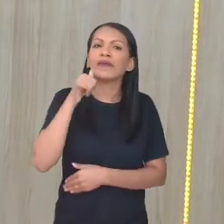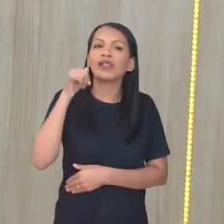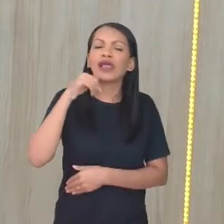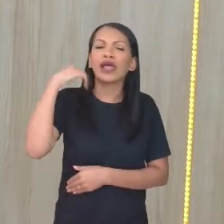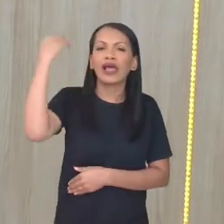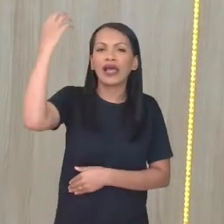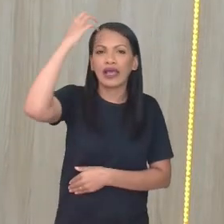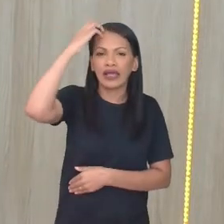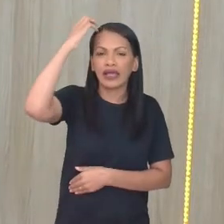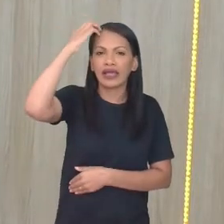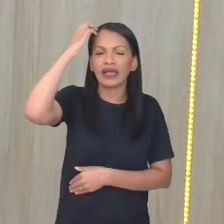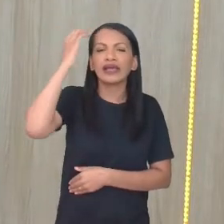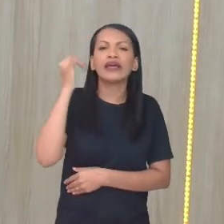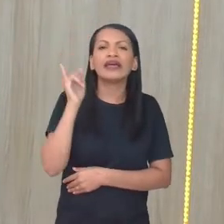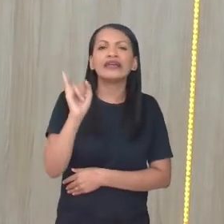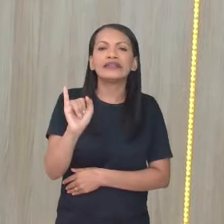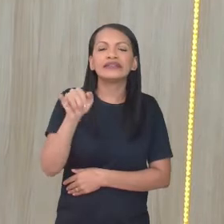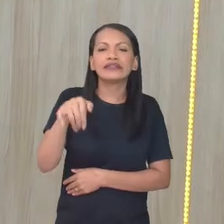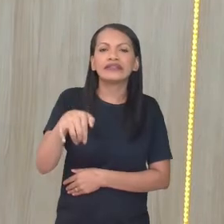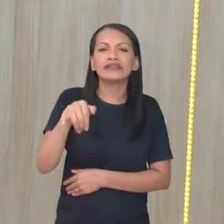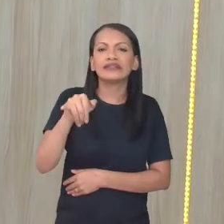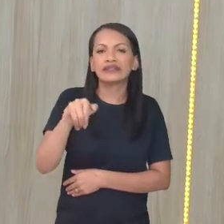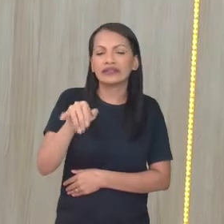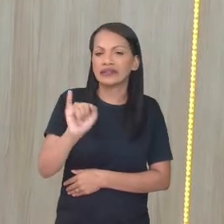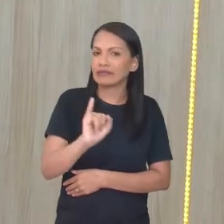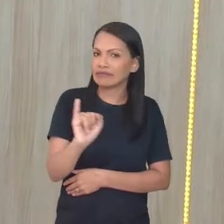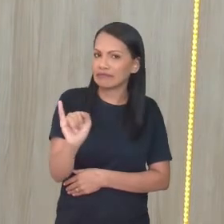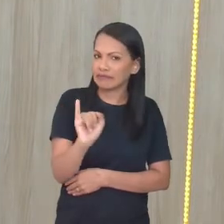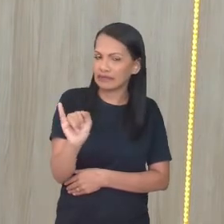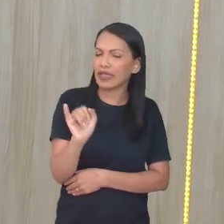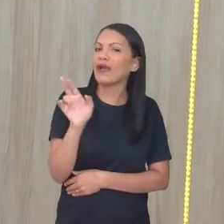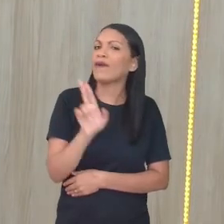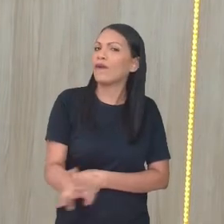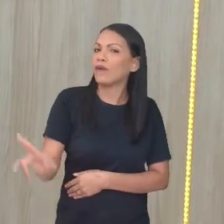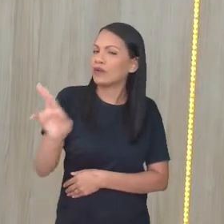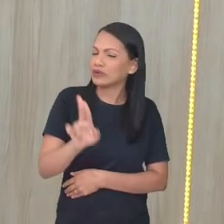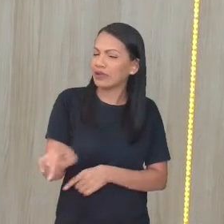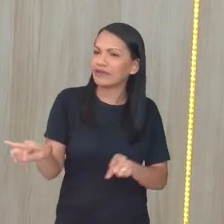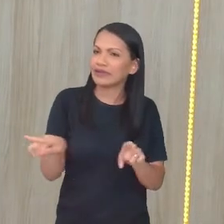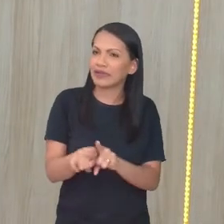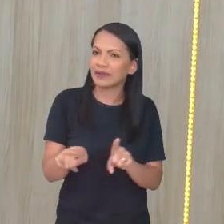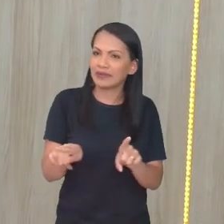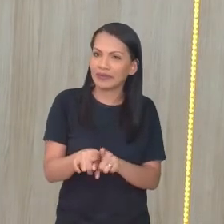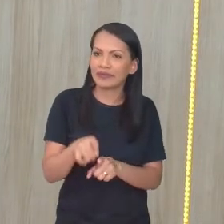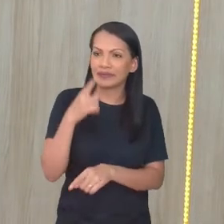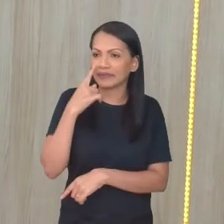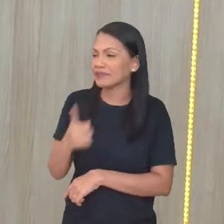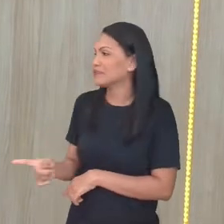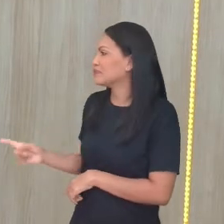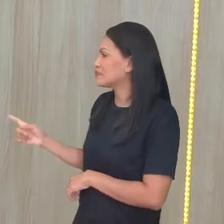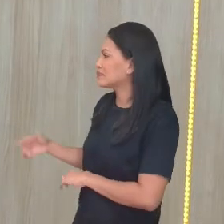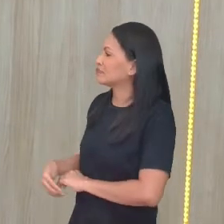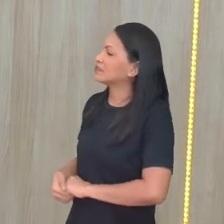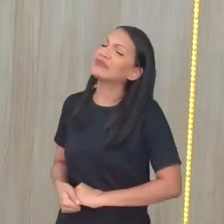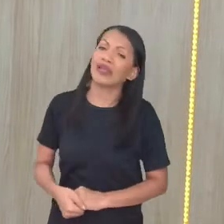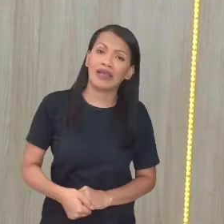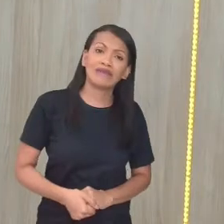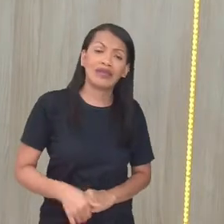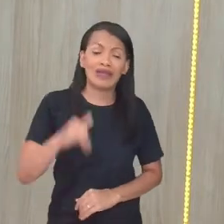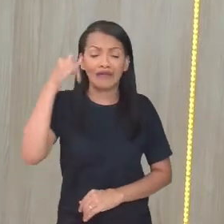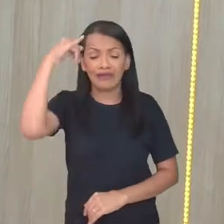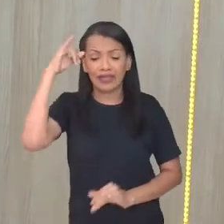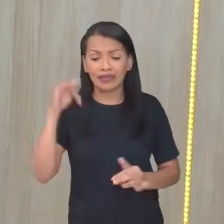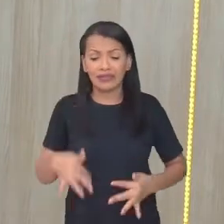da Inglaterra, né? Ela usava ali o cânhamo como técnica, né, de combate às cólicas